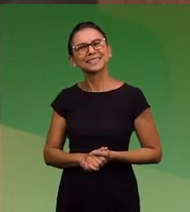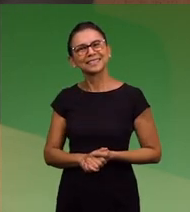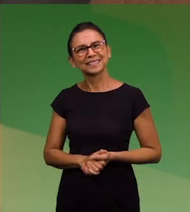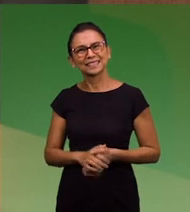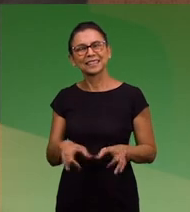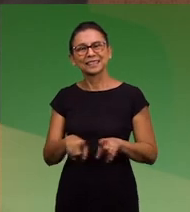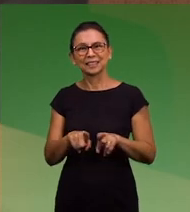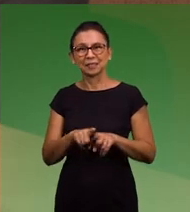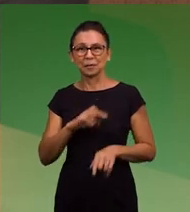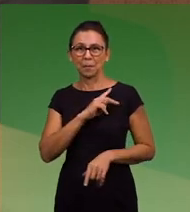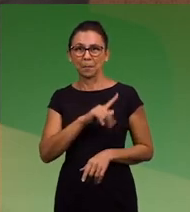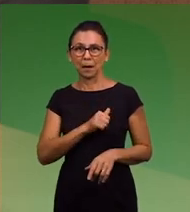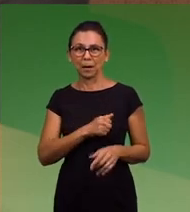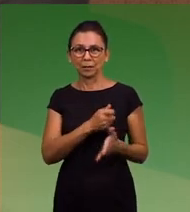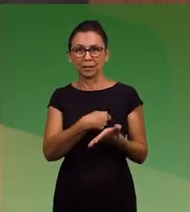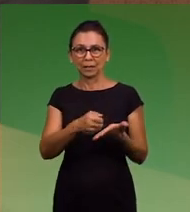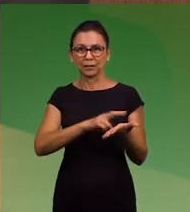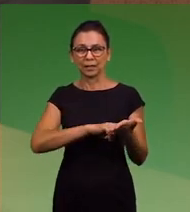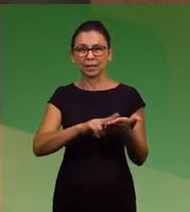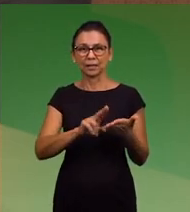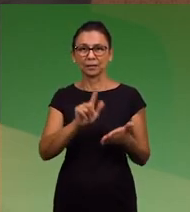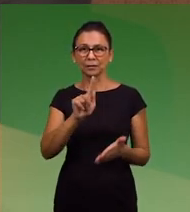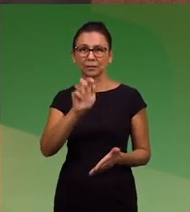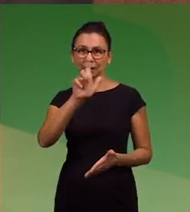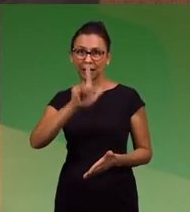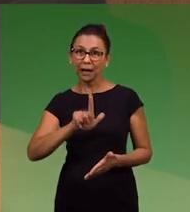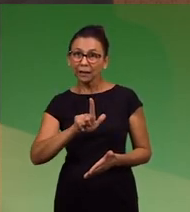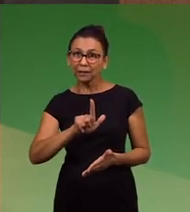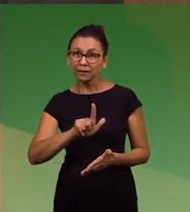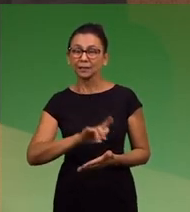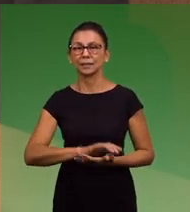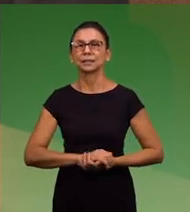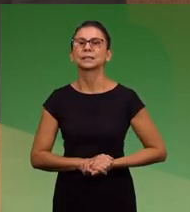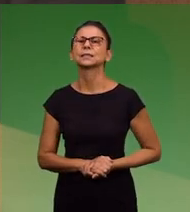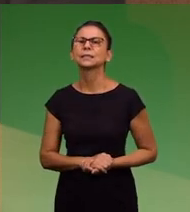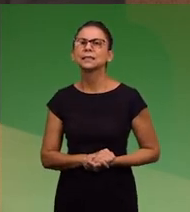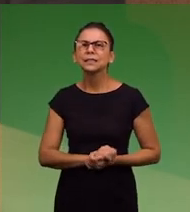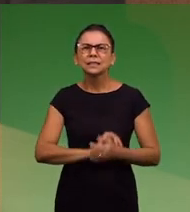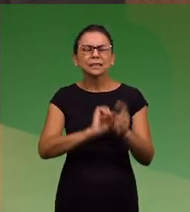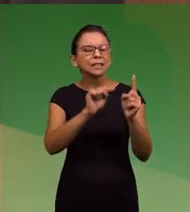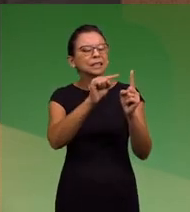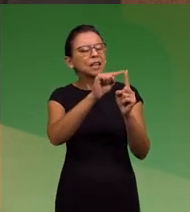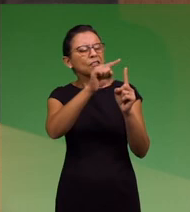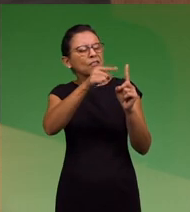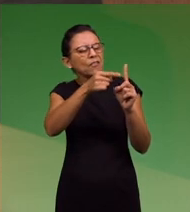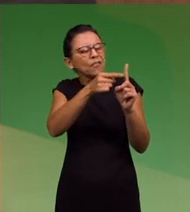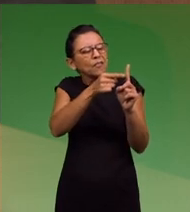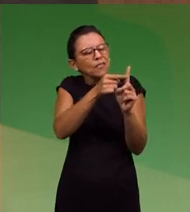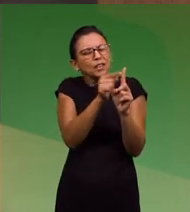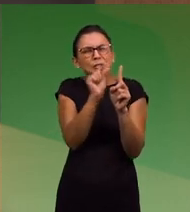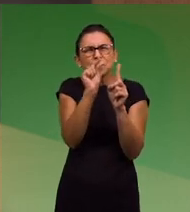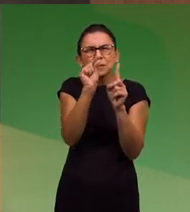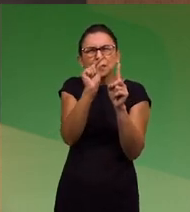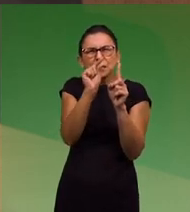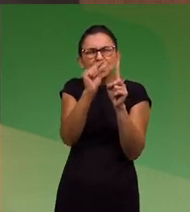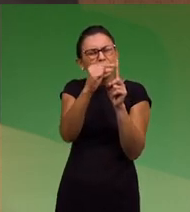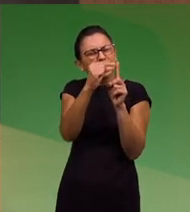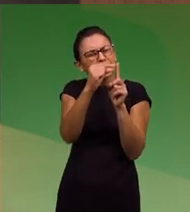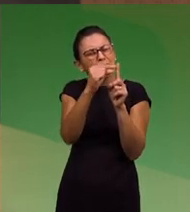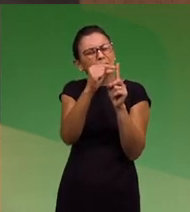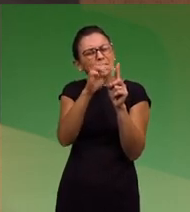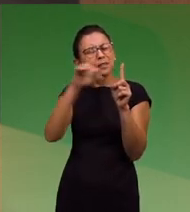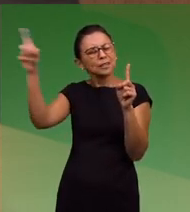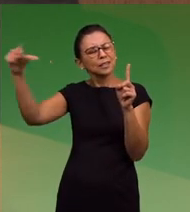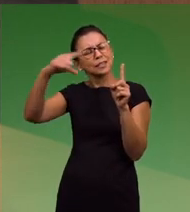Paulo, quando escreve aos Gálatas, ele fala disso. Ainda informe no ventre da minha mãe, Deus me elegeu. Mas como é que